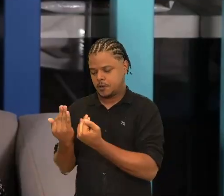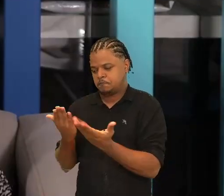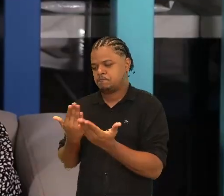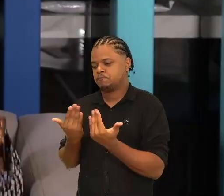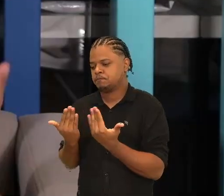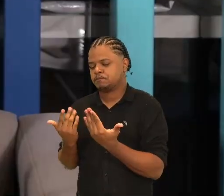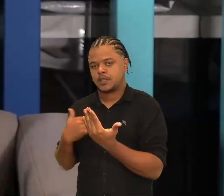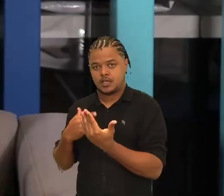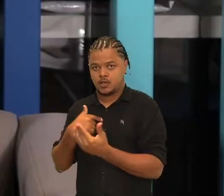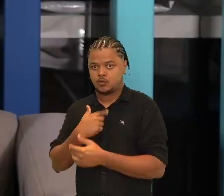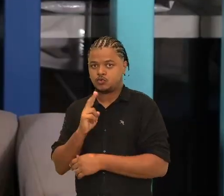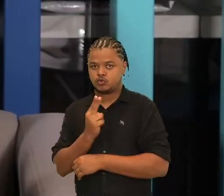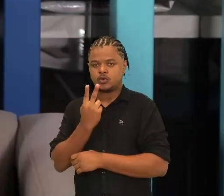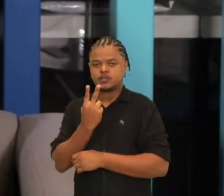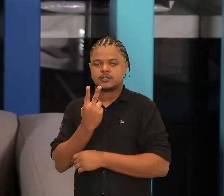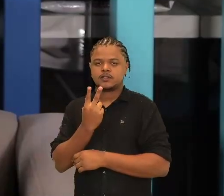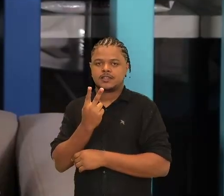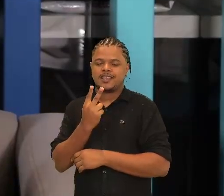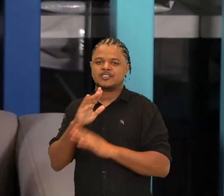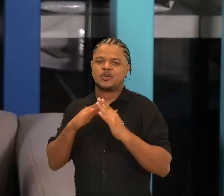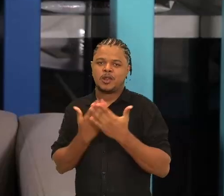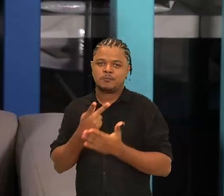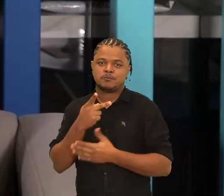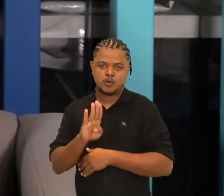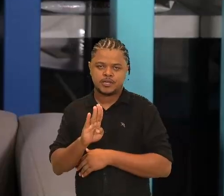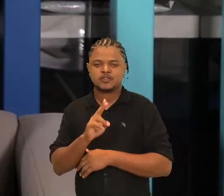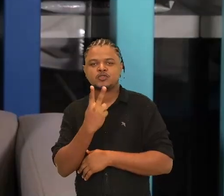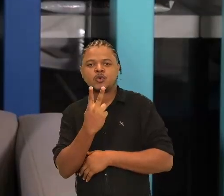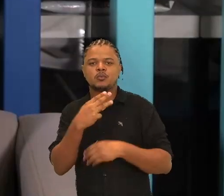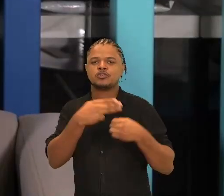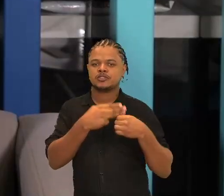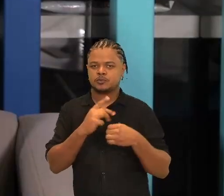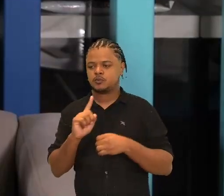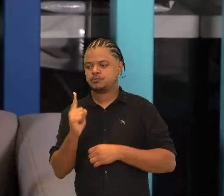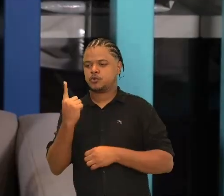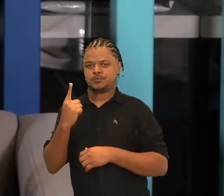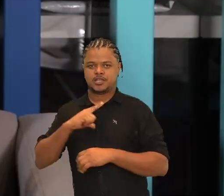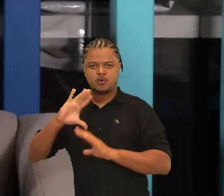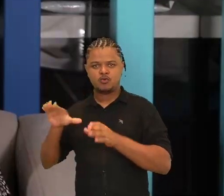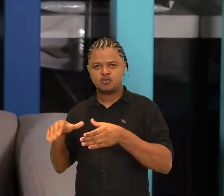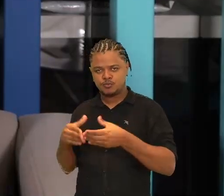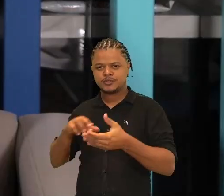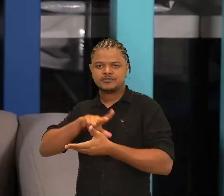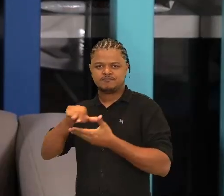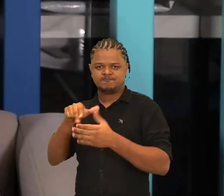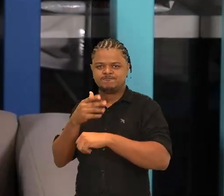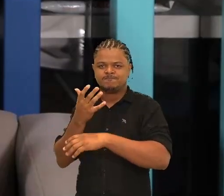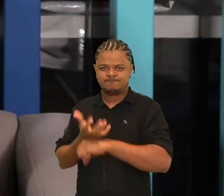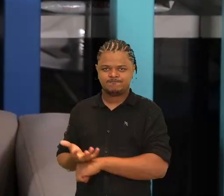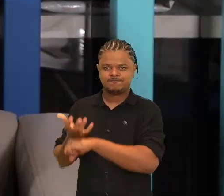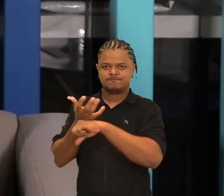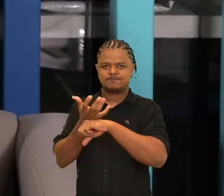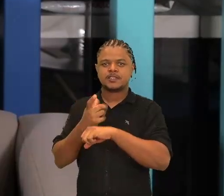E eu trabalho em duas redes públicas de 2 municípios. Em um deles, a gente tem uma equipe multidisciplinar dentro da escola.